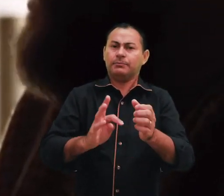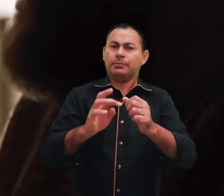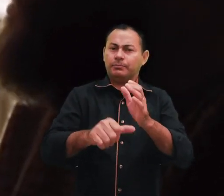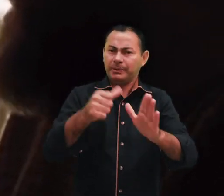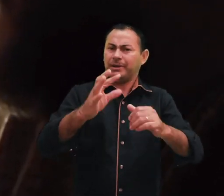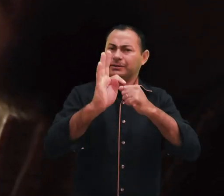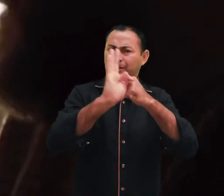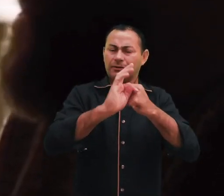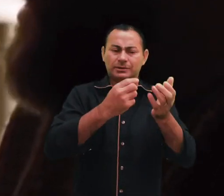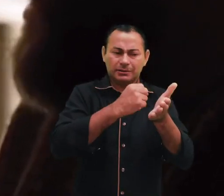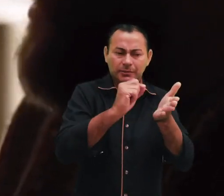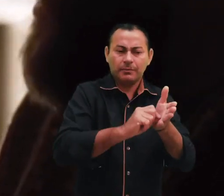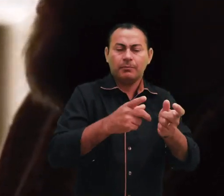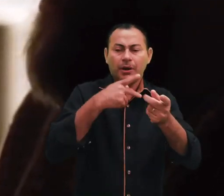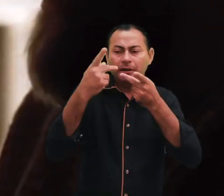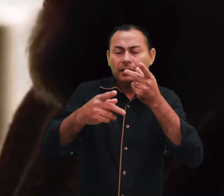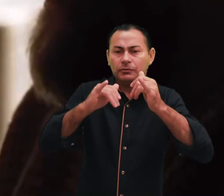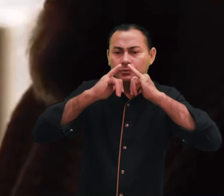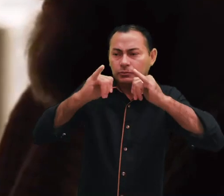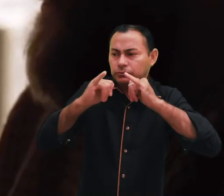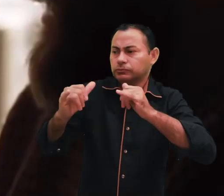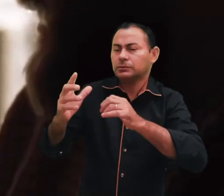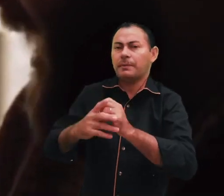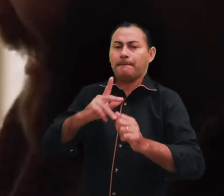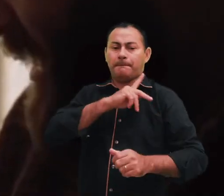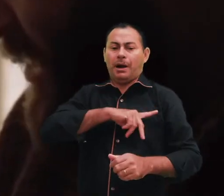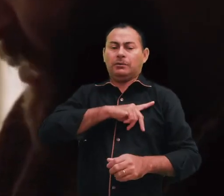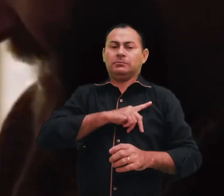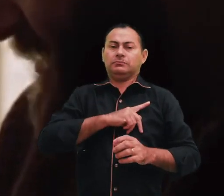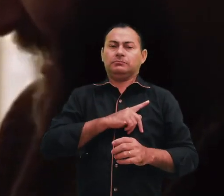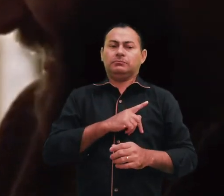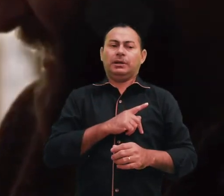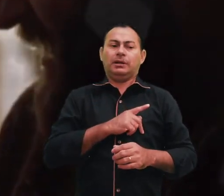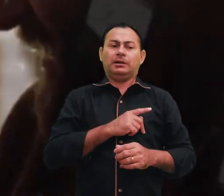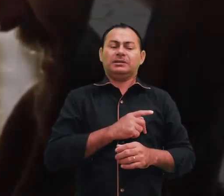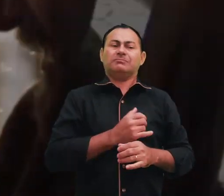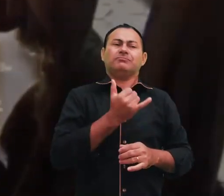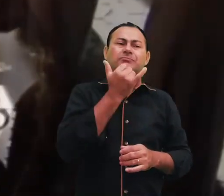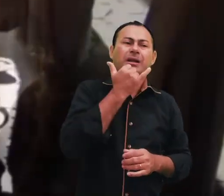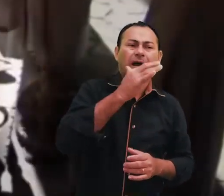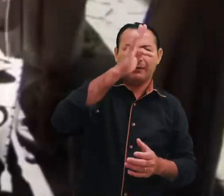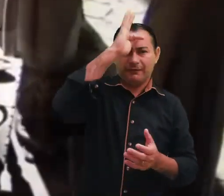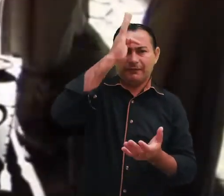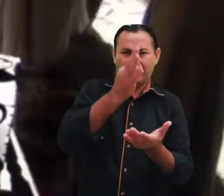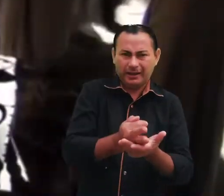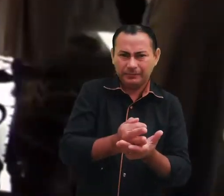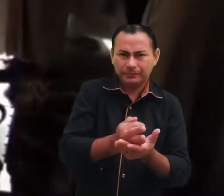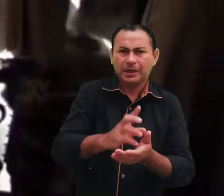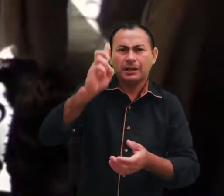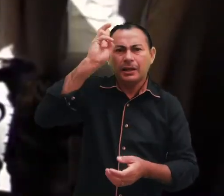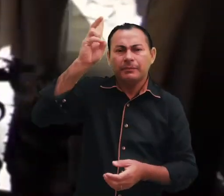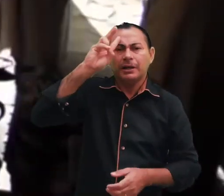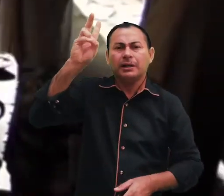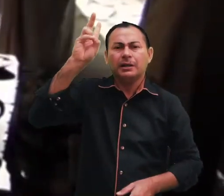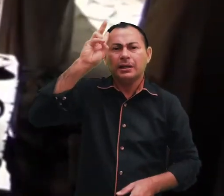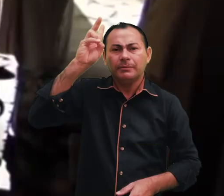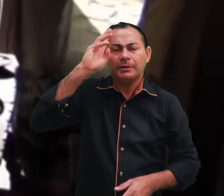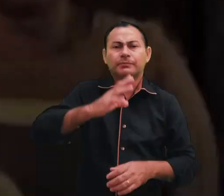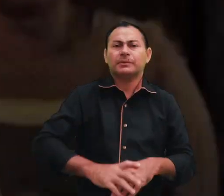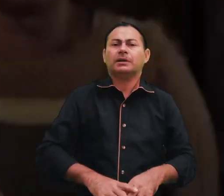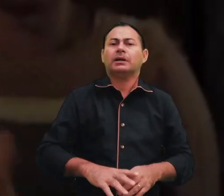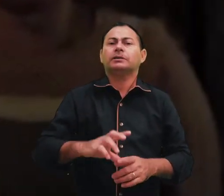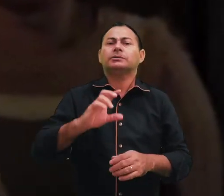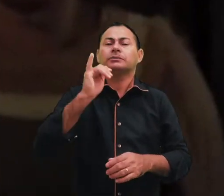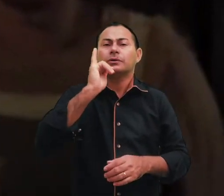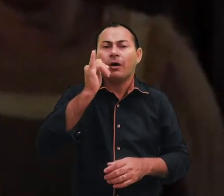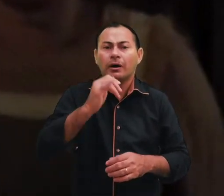Tiago não estava refutando a pregação de Paulo sobre a justificação pela fé. Você se lembra da história do Evangelho de Lucas, capítulo